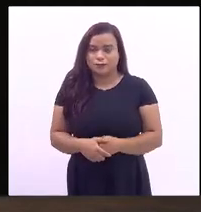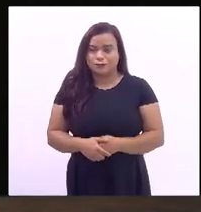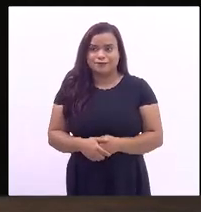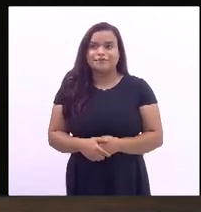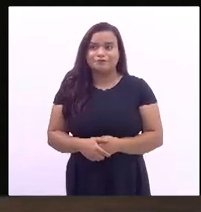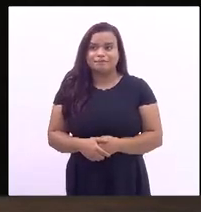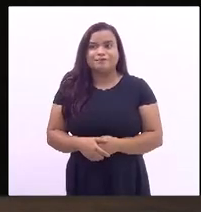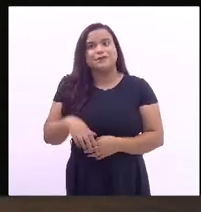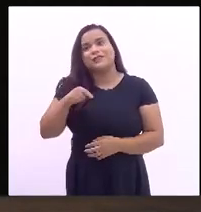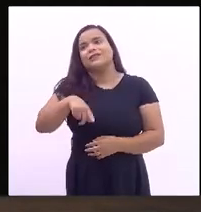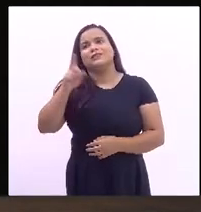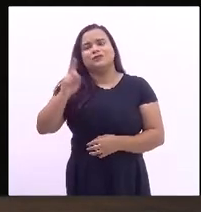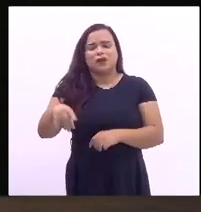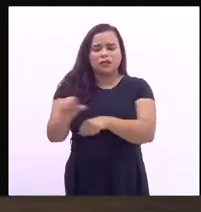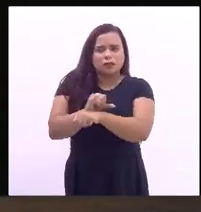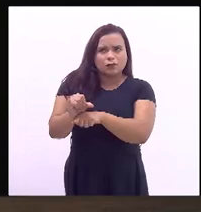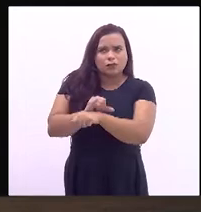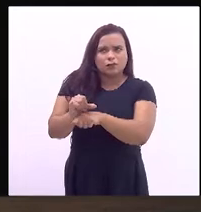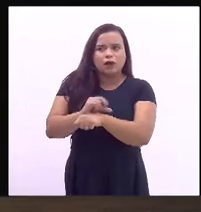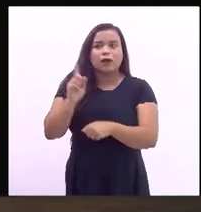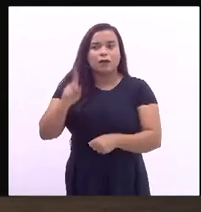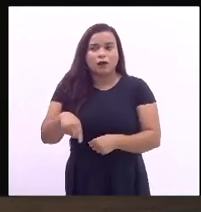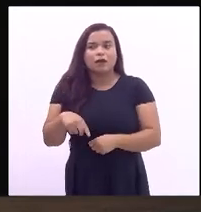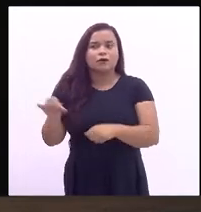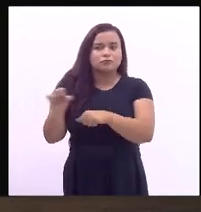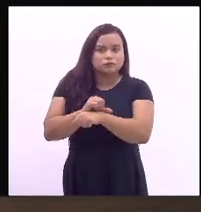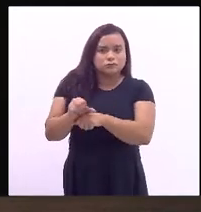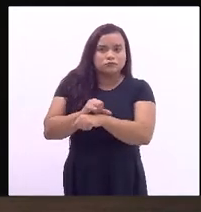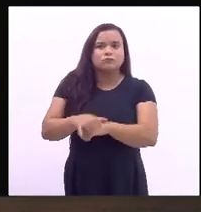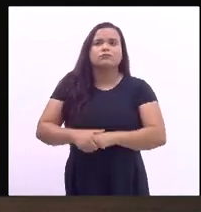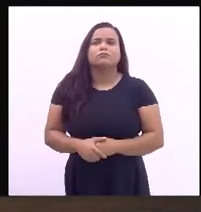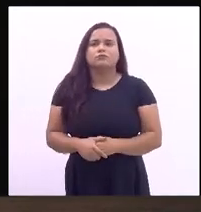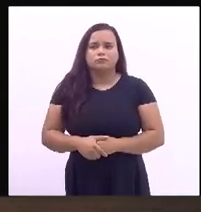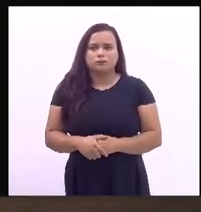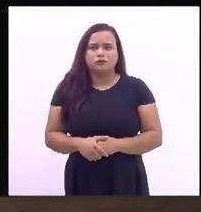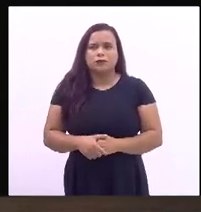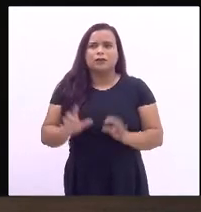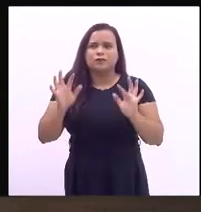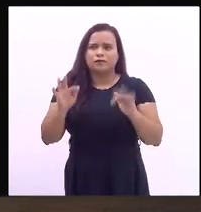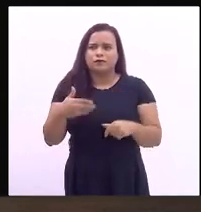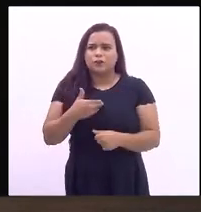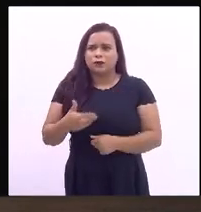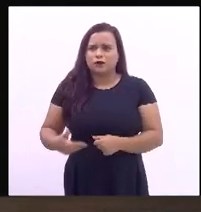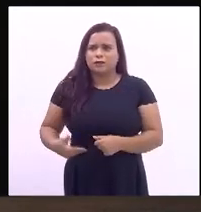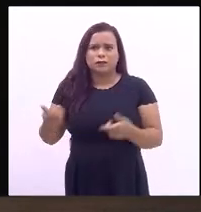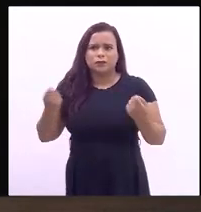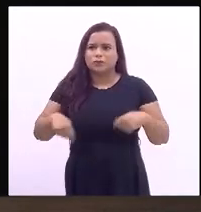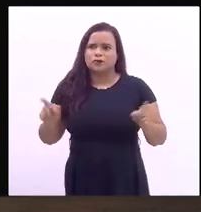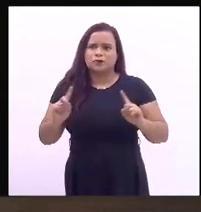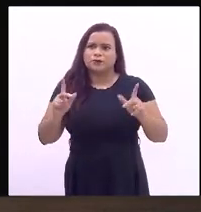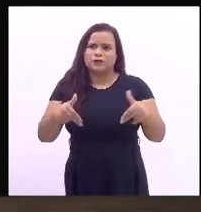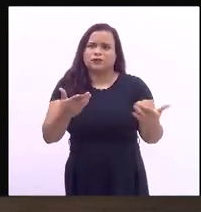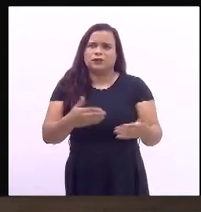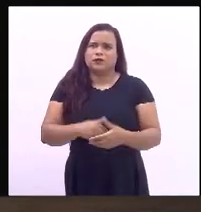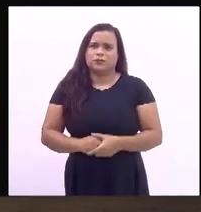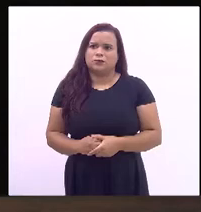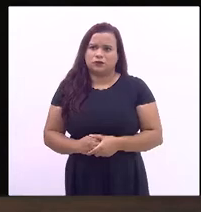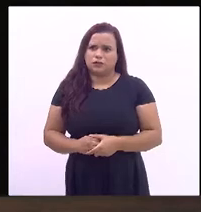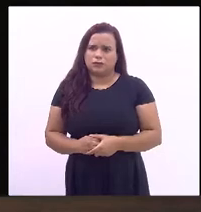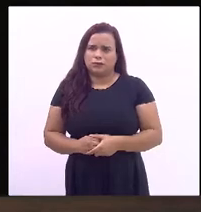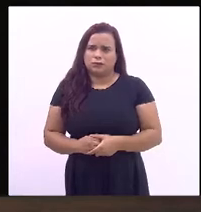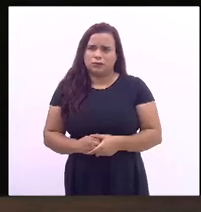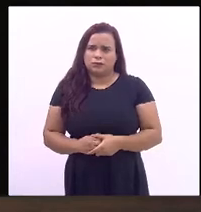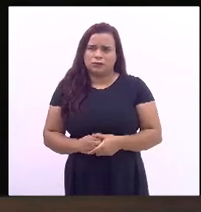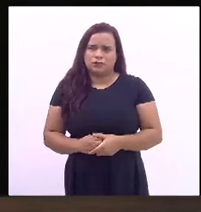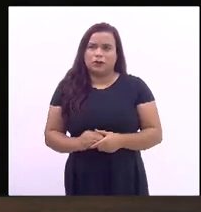Isso é uma tendência que tá sendo feita na verdade uma pendência senão de governo não precisa ser assim quer fazer